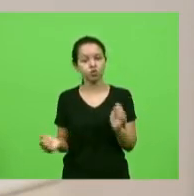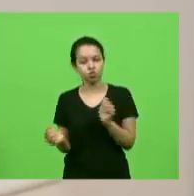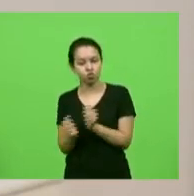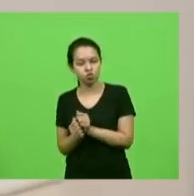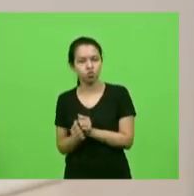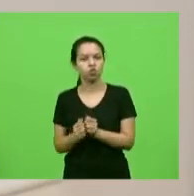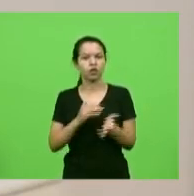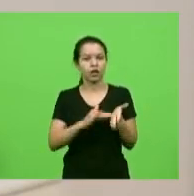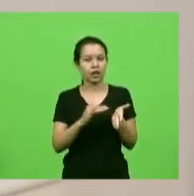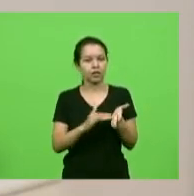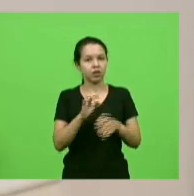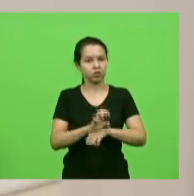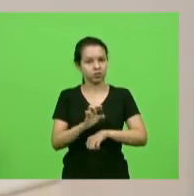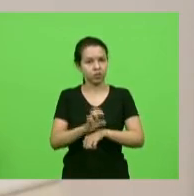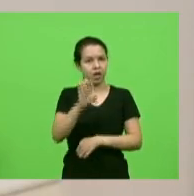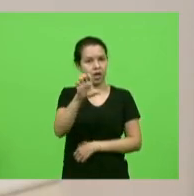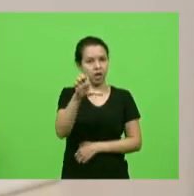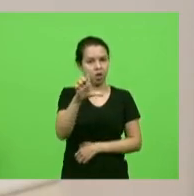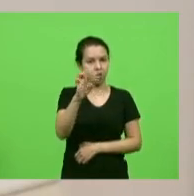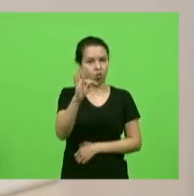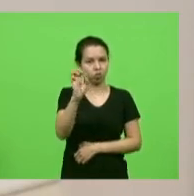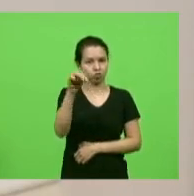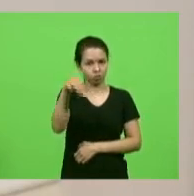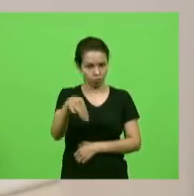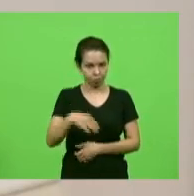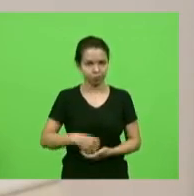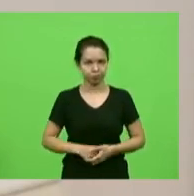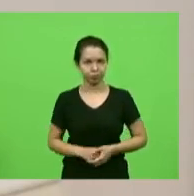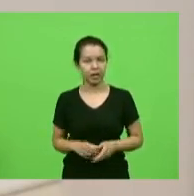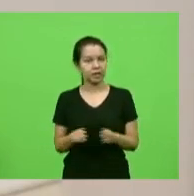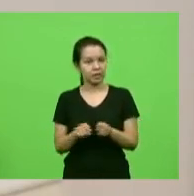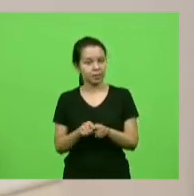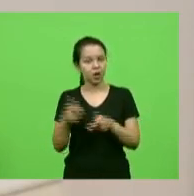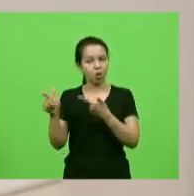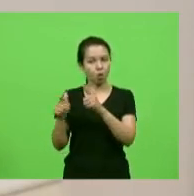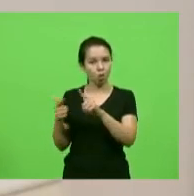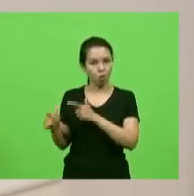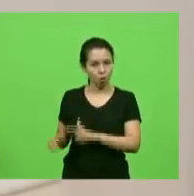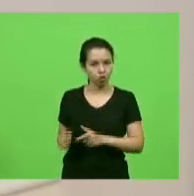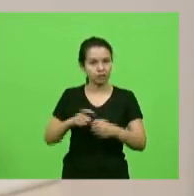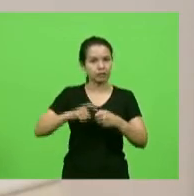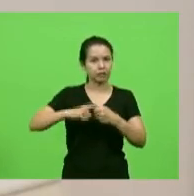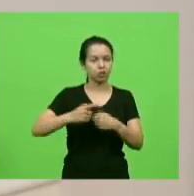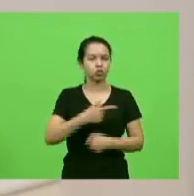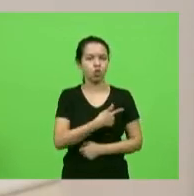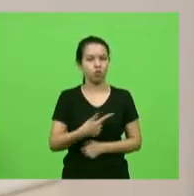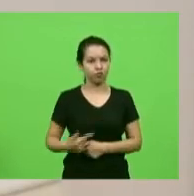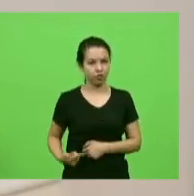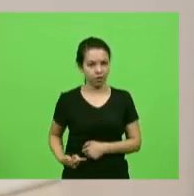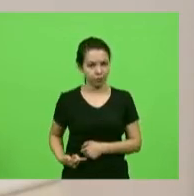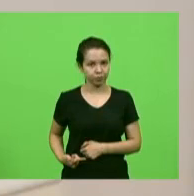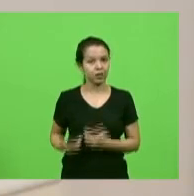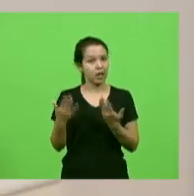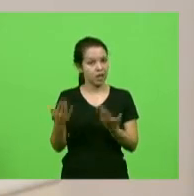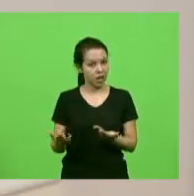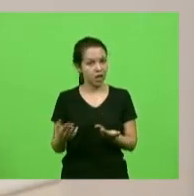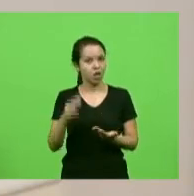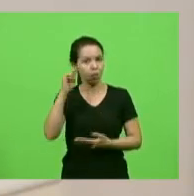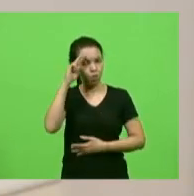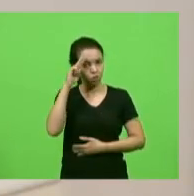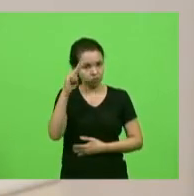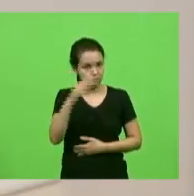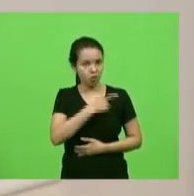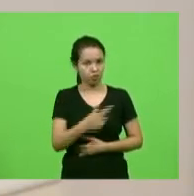da Saúde, senhor Elton de Souza Zeferino, e de outros integrantes do governo, o excelentíssimo senhor governador do Estado,